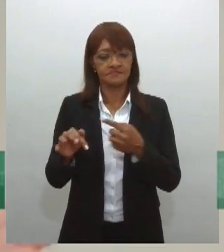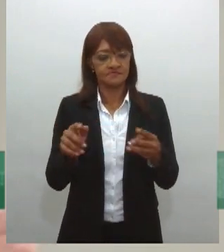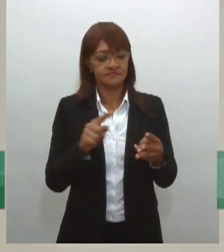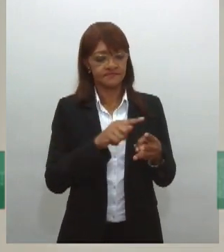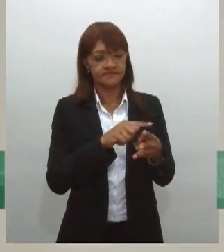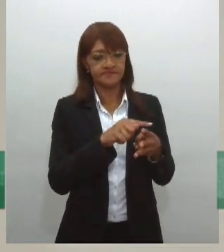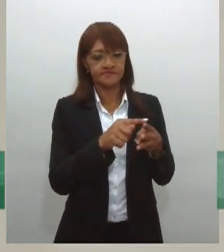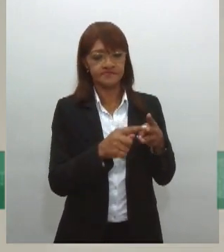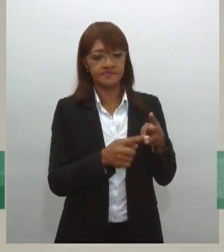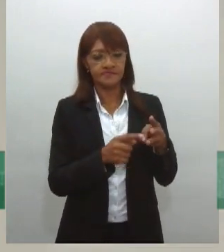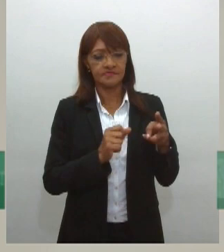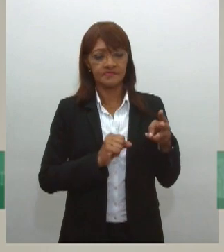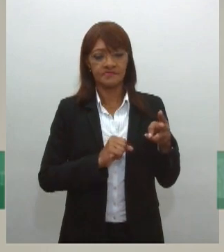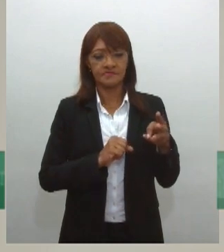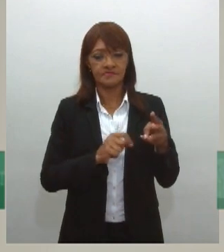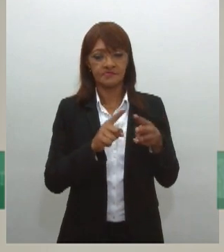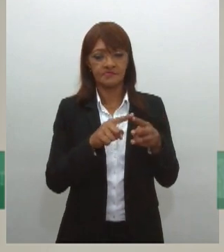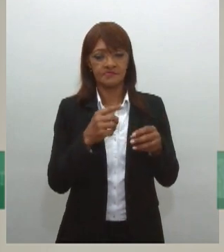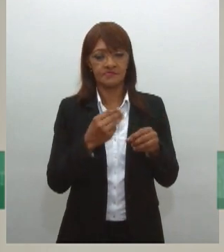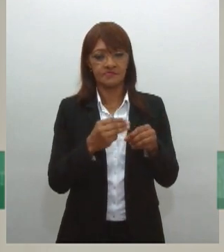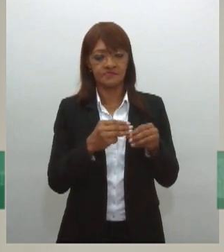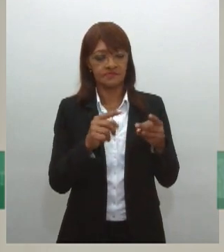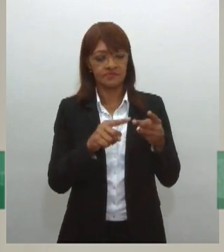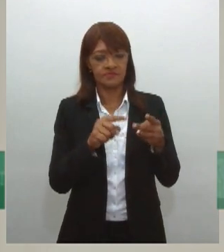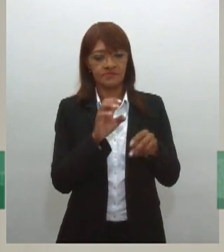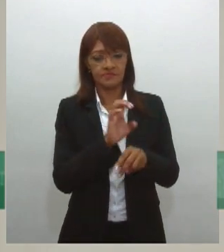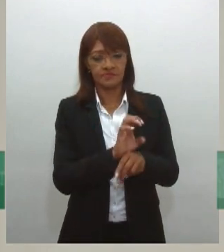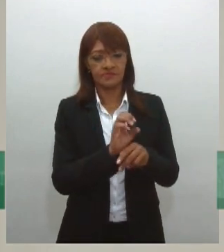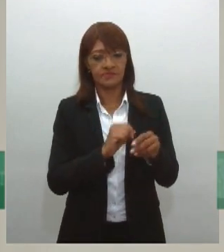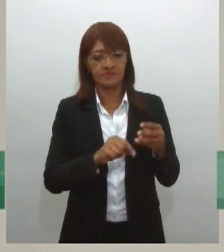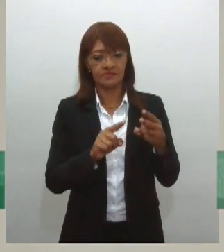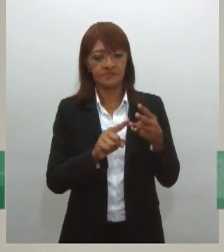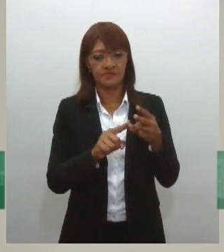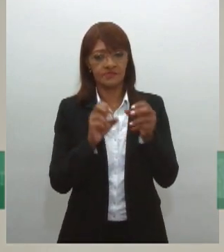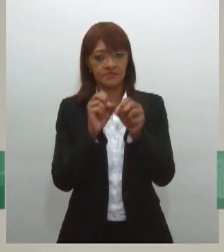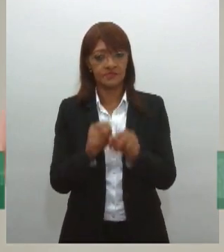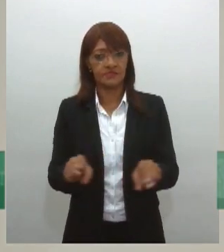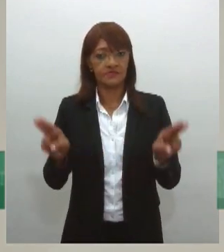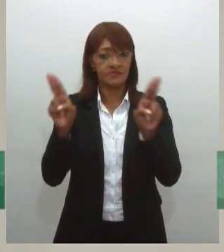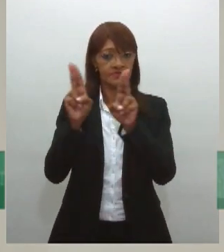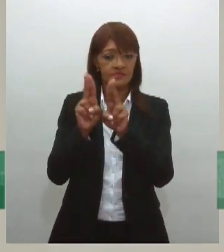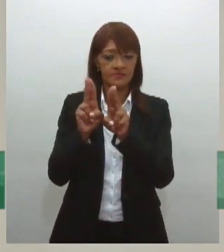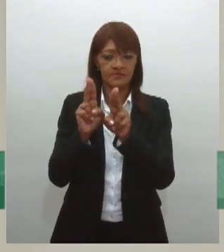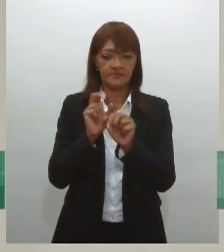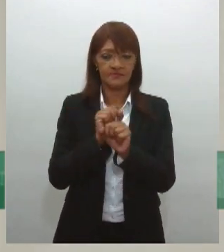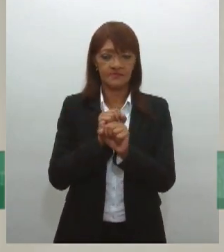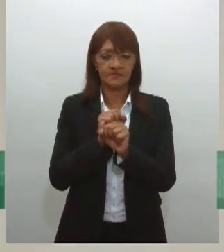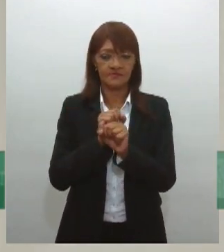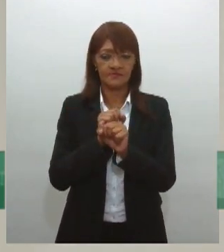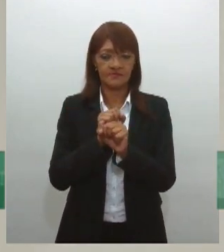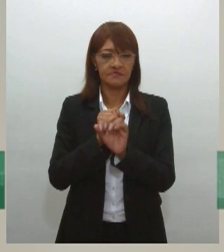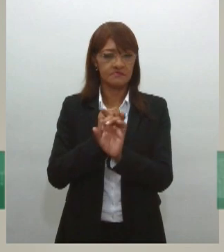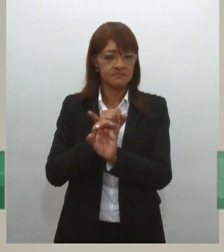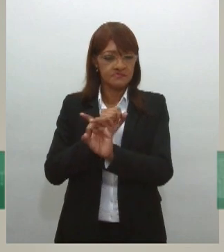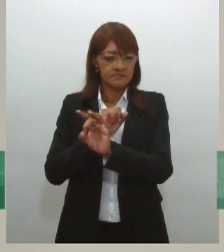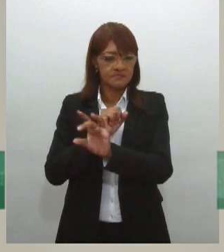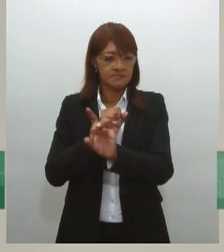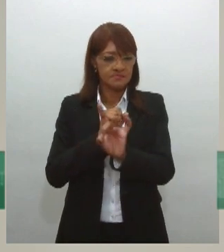o município, o Estado e a União. E que cada um, por esse desenho